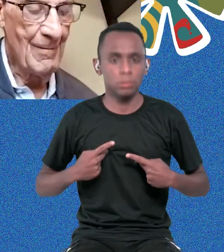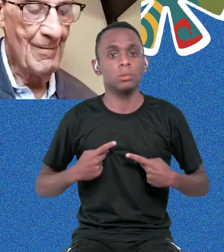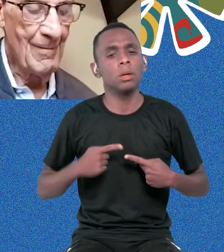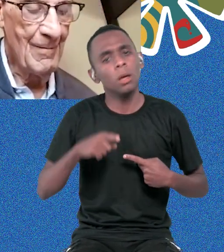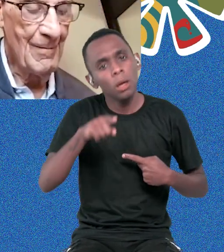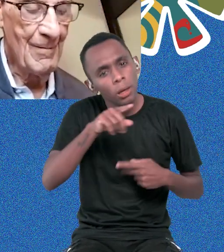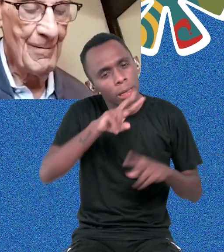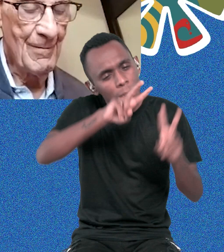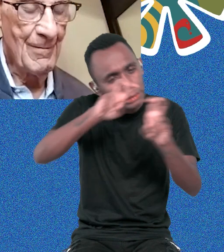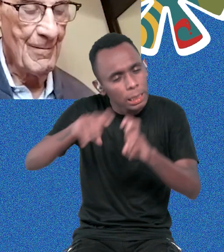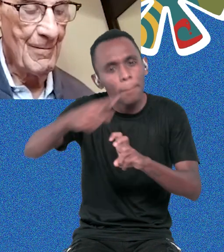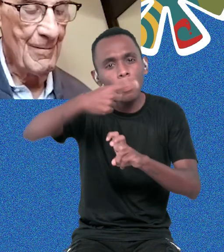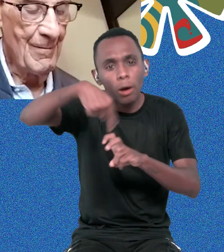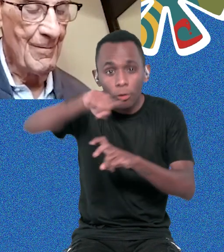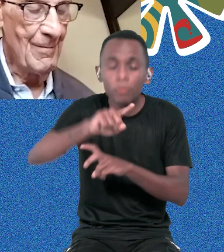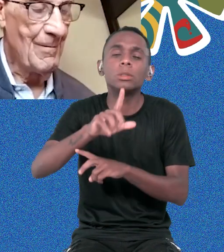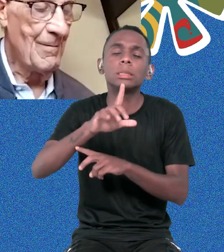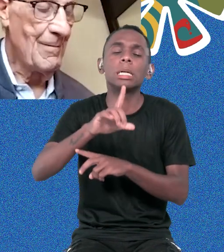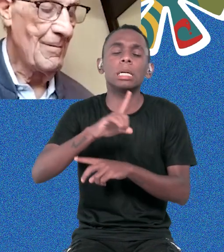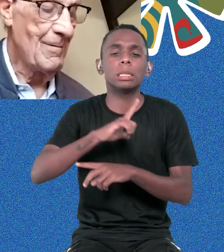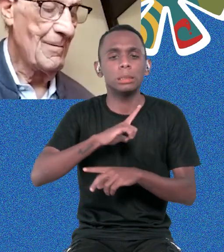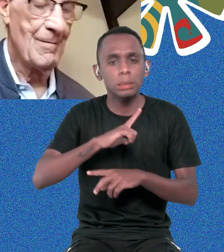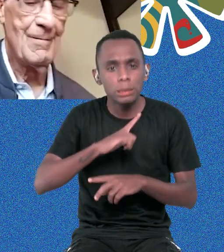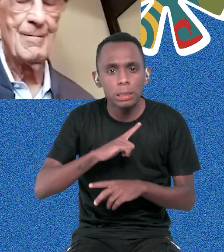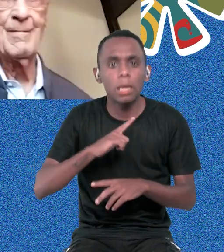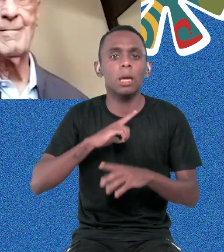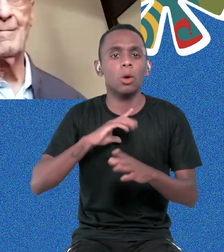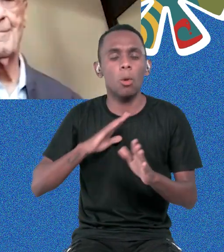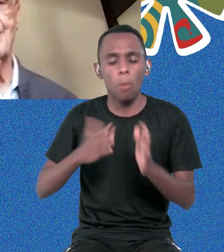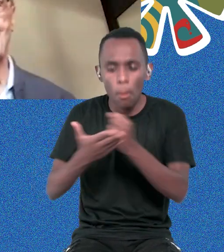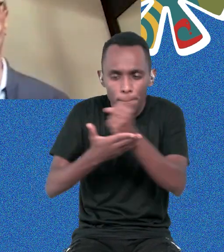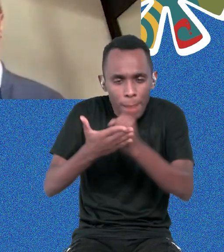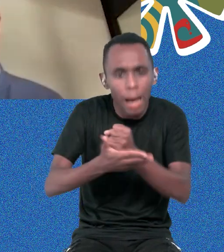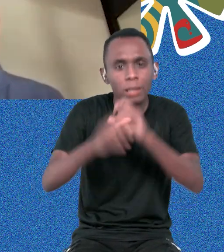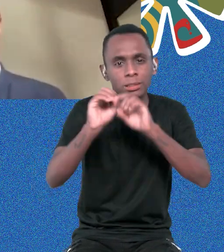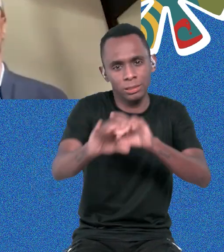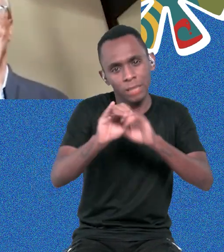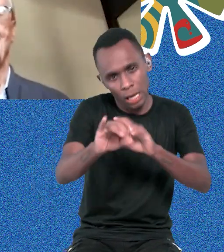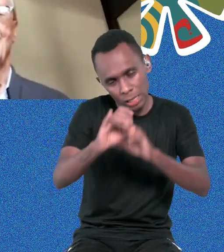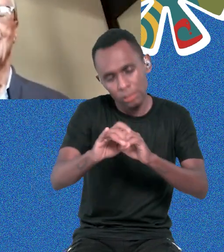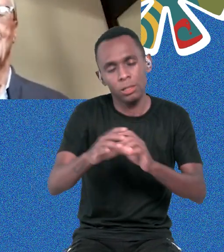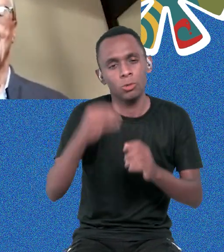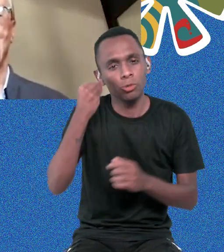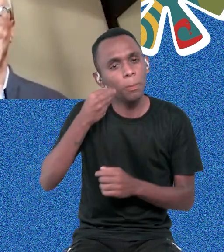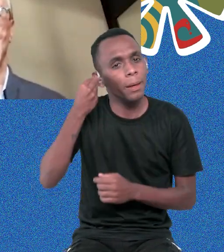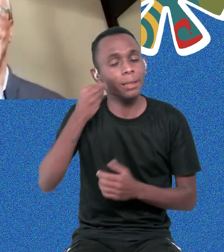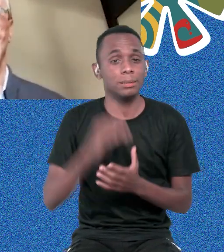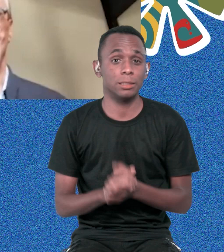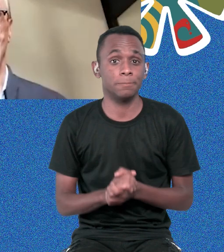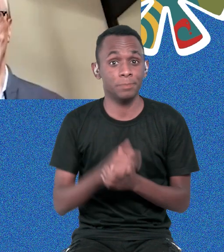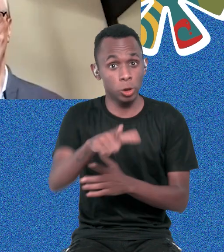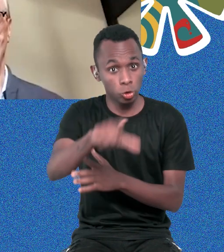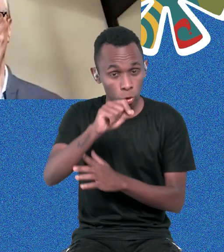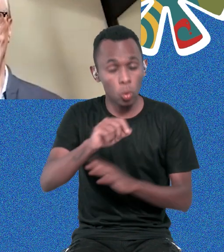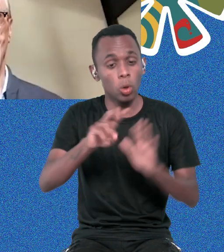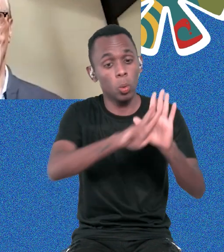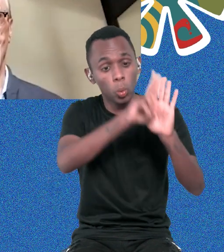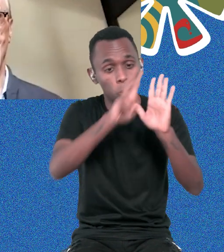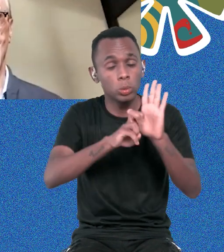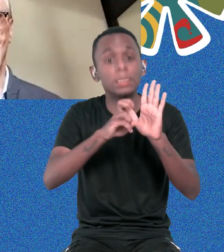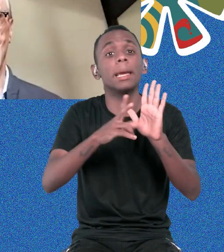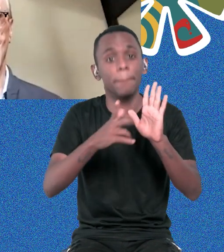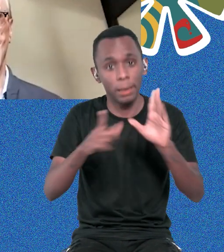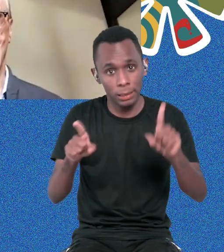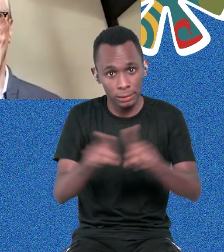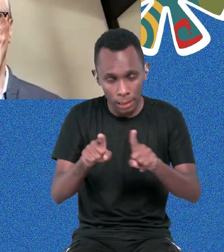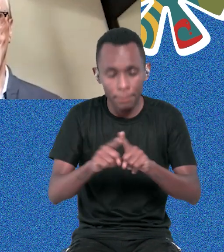né? Questões que você tanto trabalha na sua trajetória como educador. Nós escolhemos como subtema